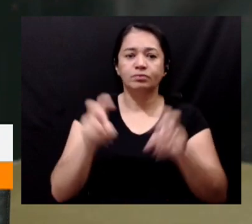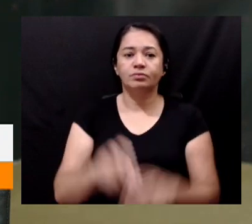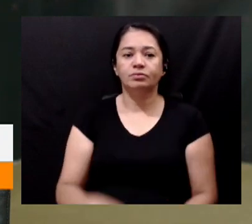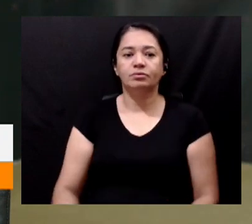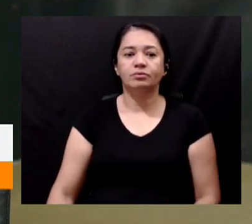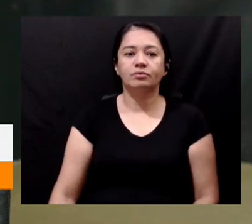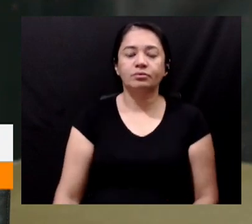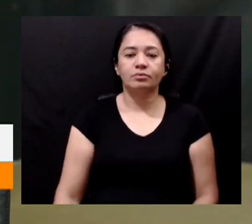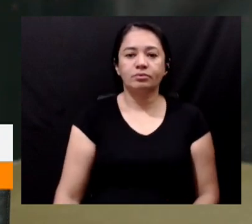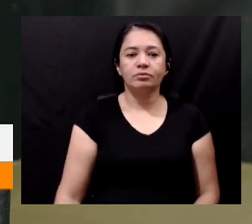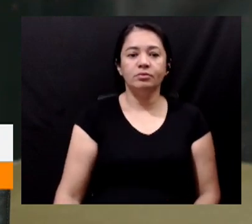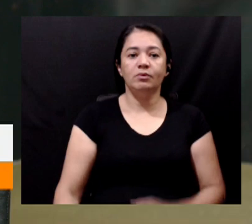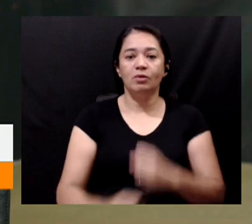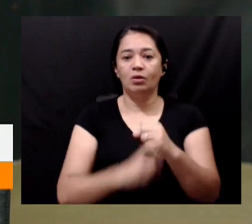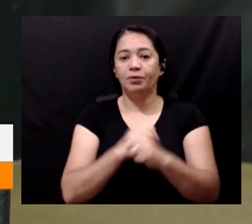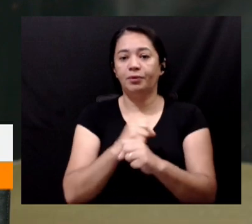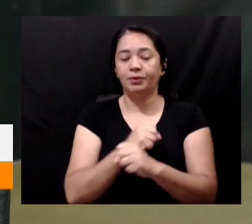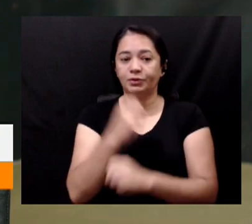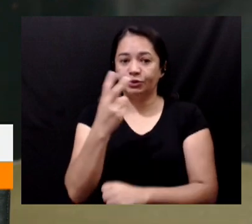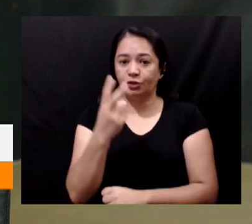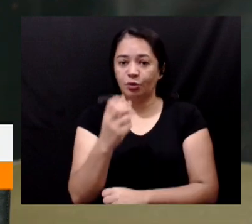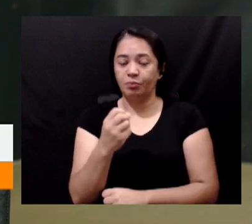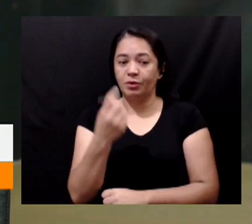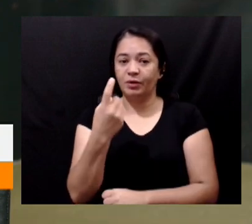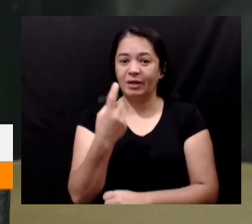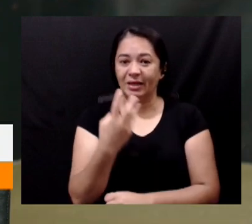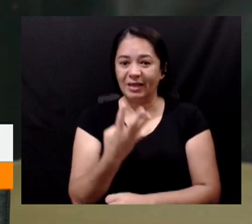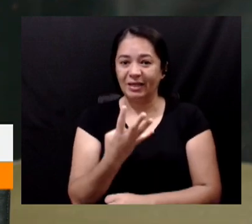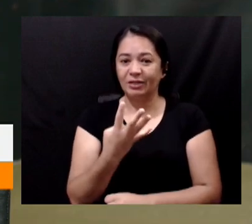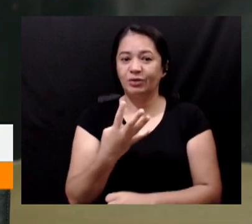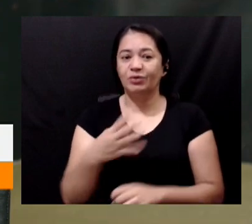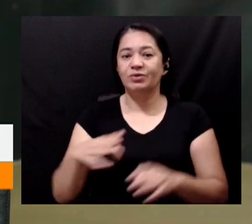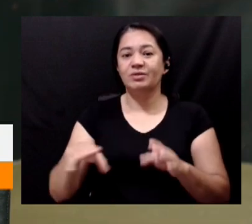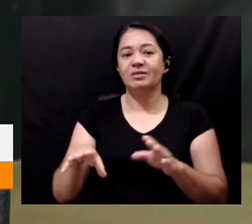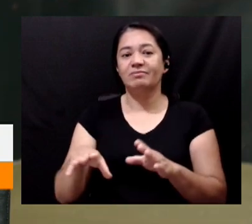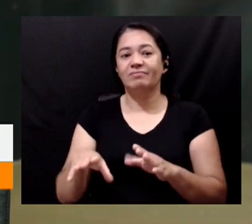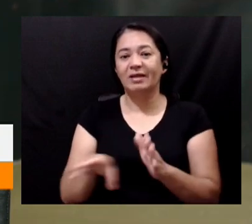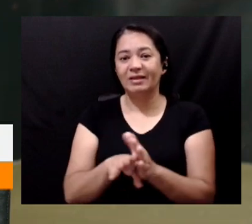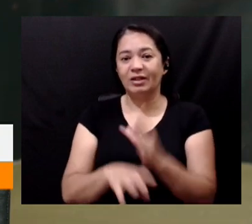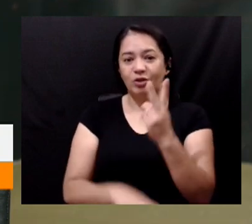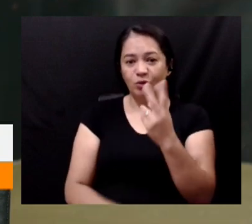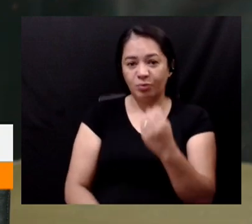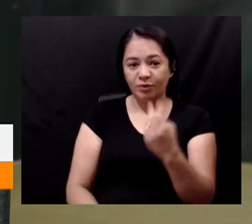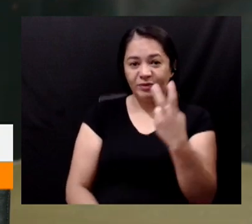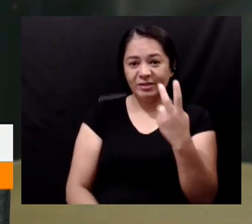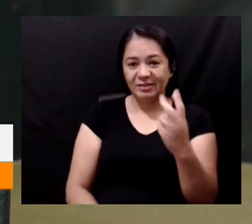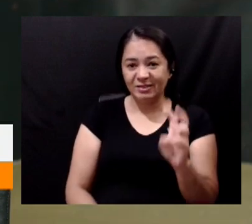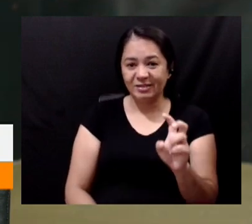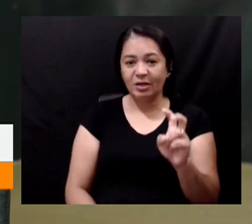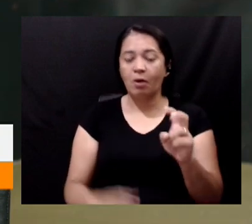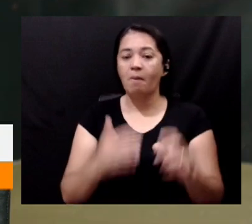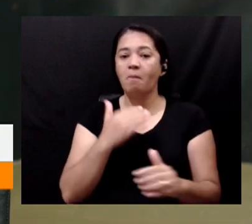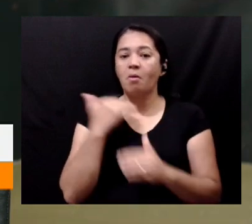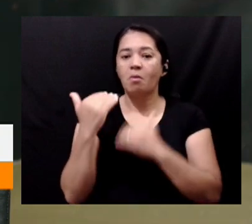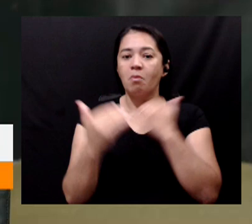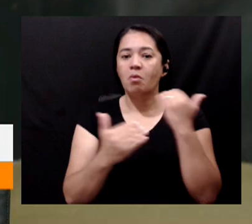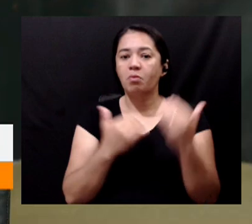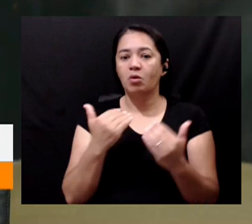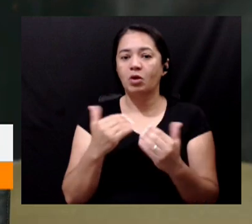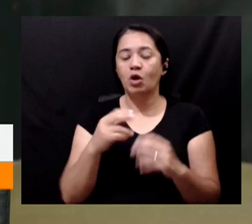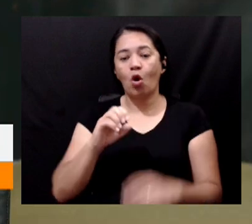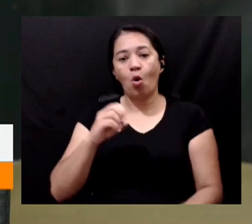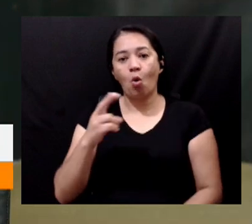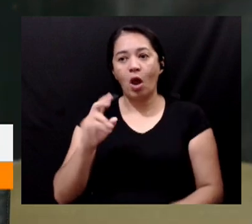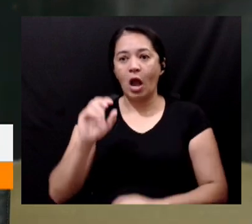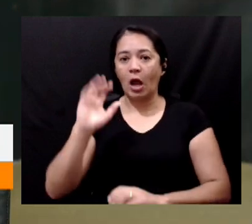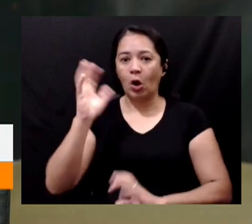2014 e 2025, pelo menos 56 crianças e adolescentes de 7 a 18 anos morreram ou tiveram ferimentos graves após